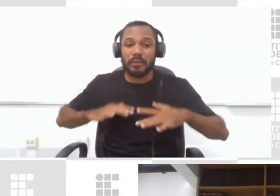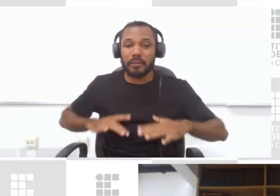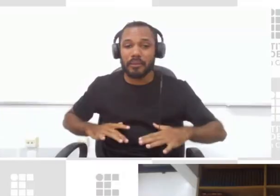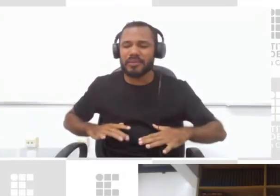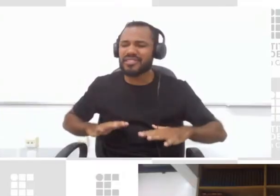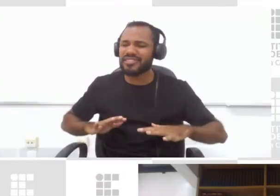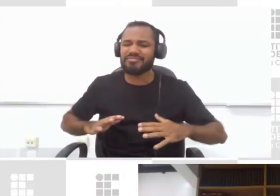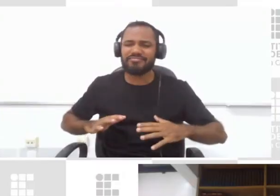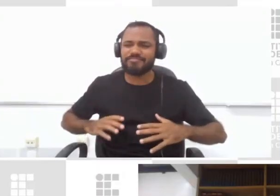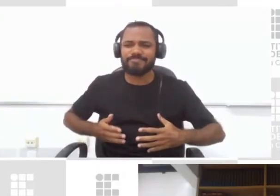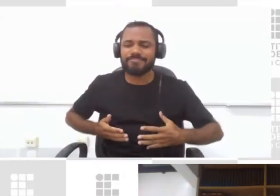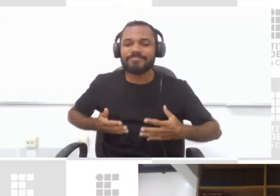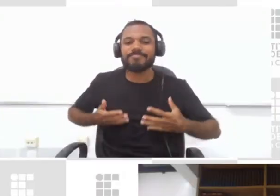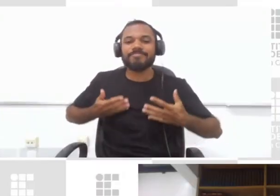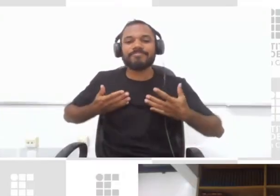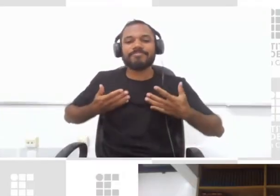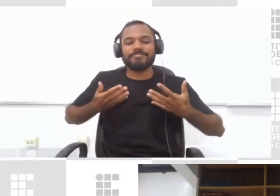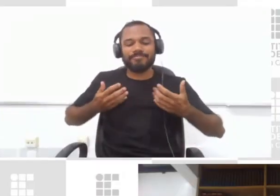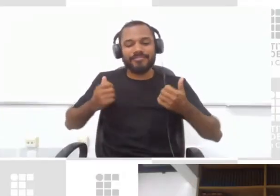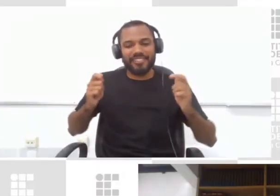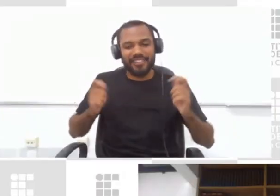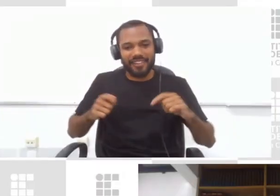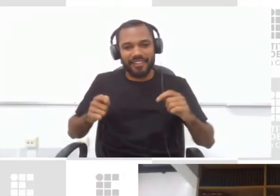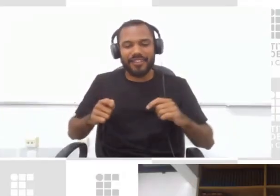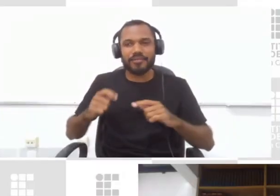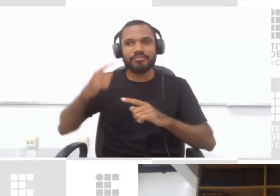Então, quer dizer,